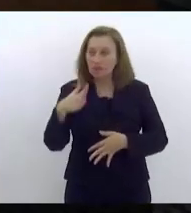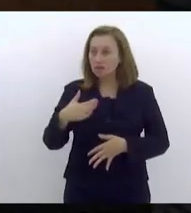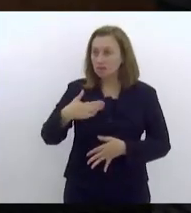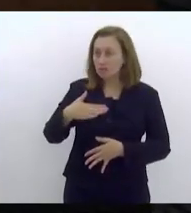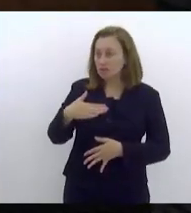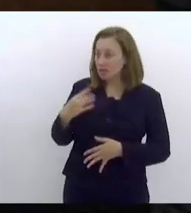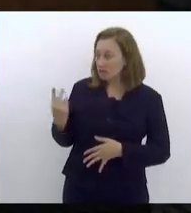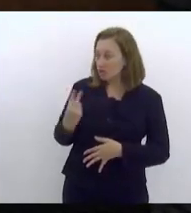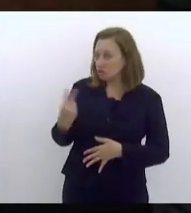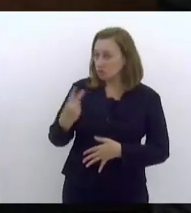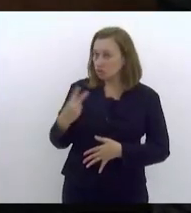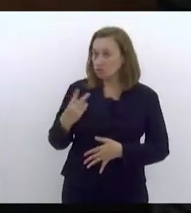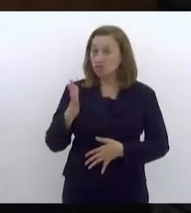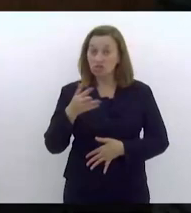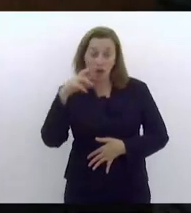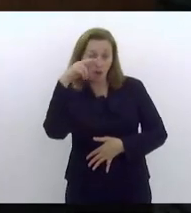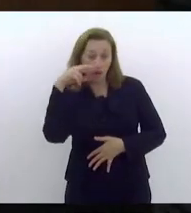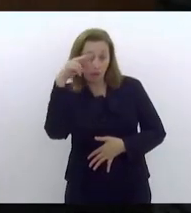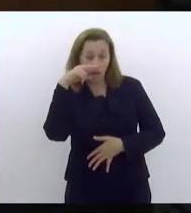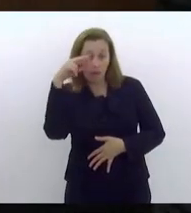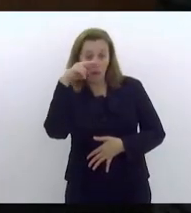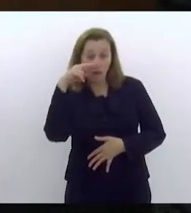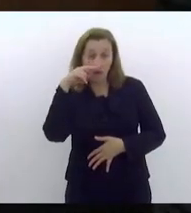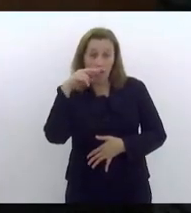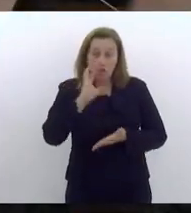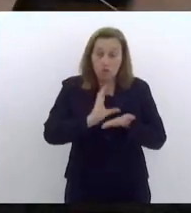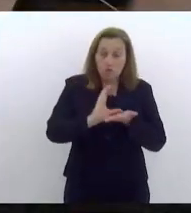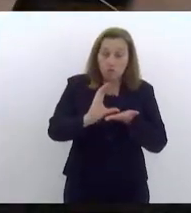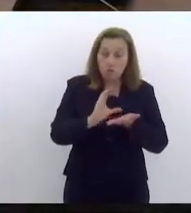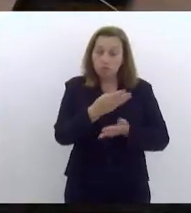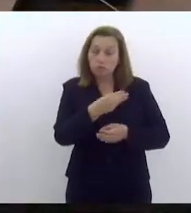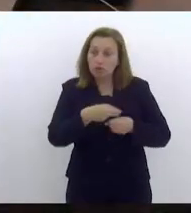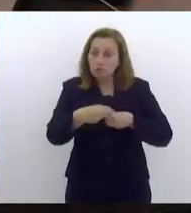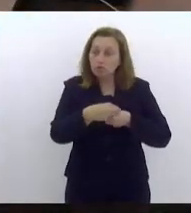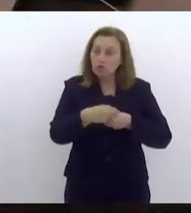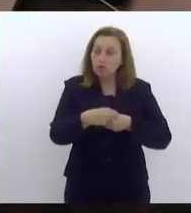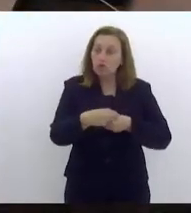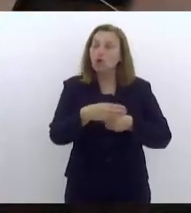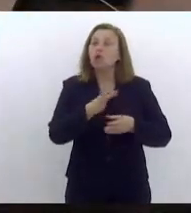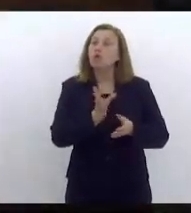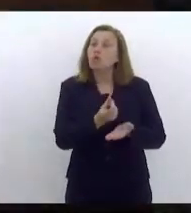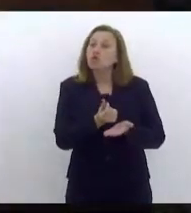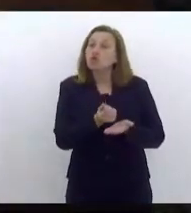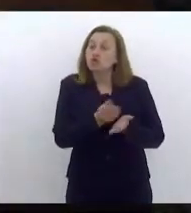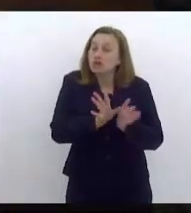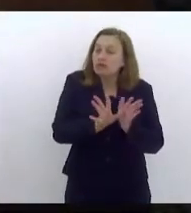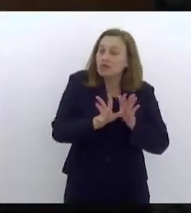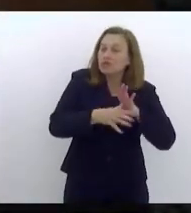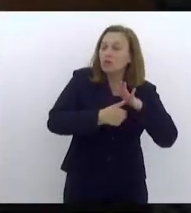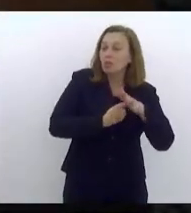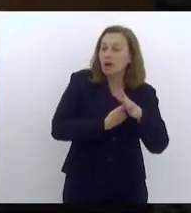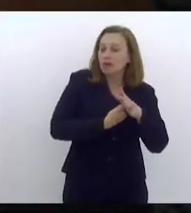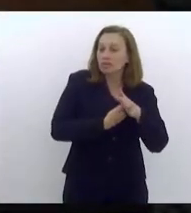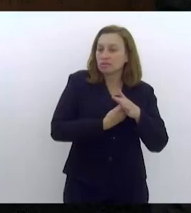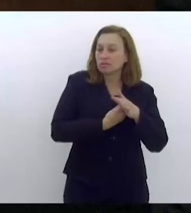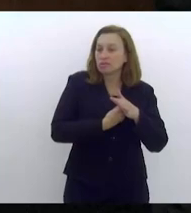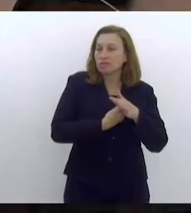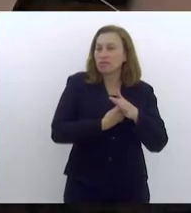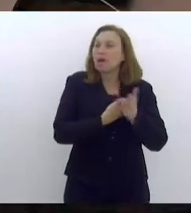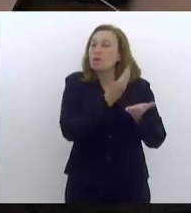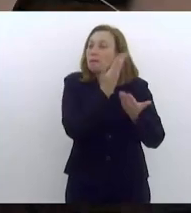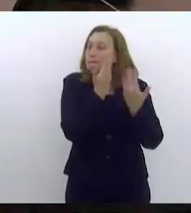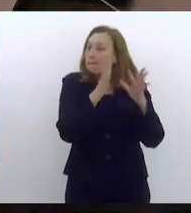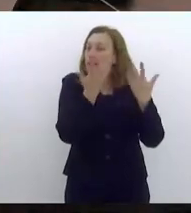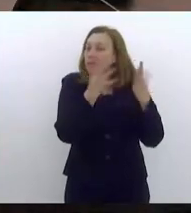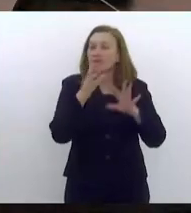nós já devassamos as contas públicas daquele município com o dinheiro que estava sendo desviado. Então, parabéns, vereadora, por ser uma